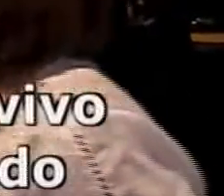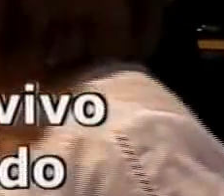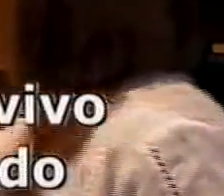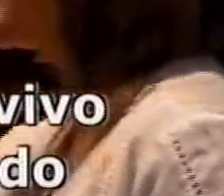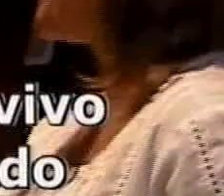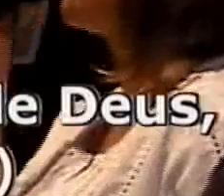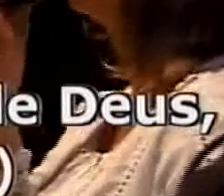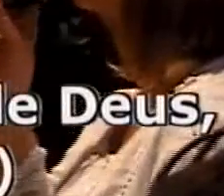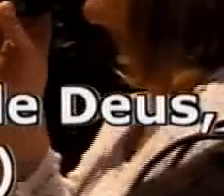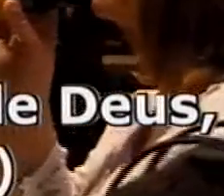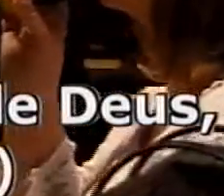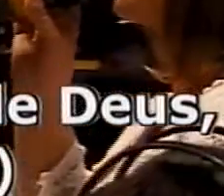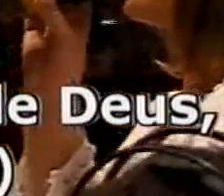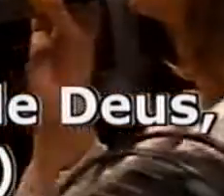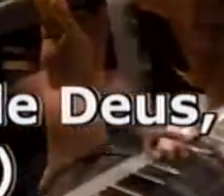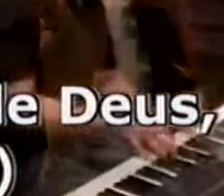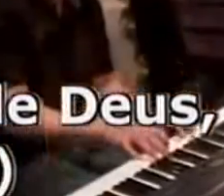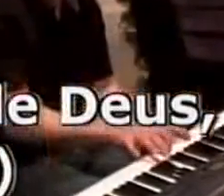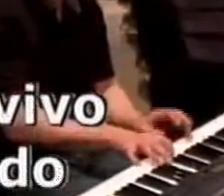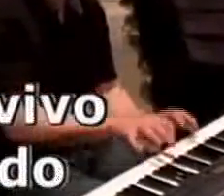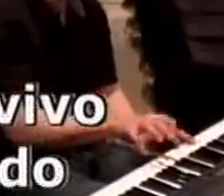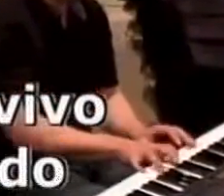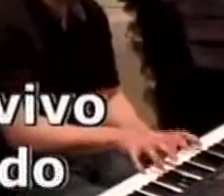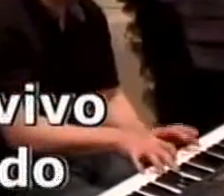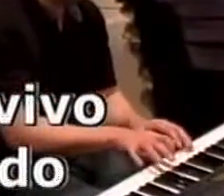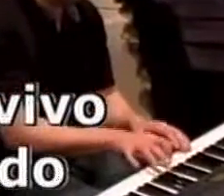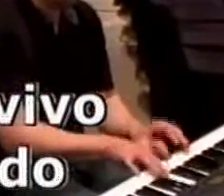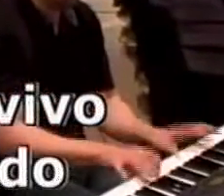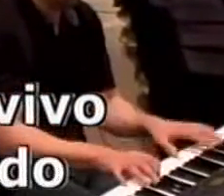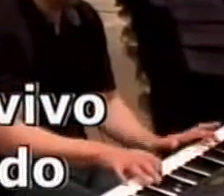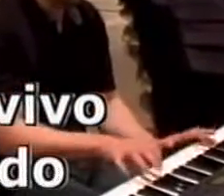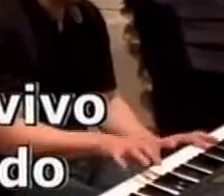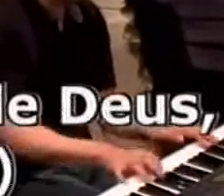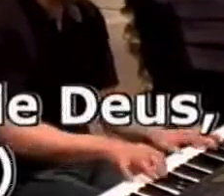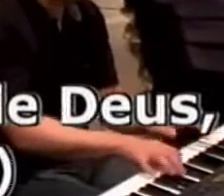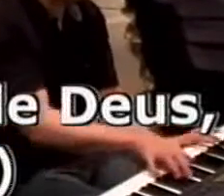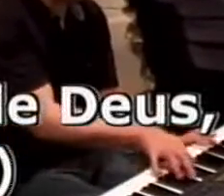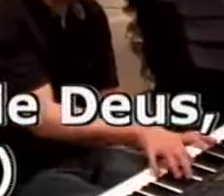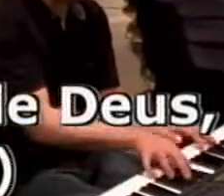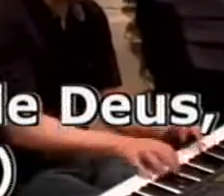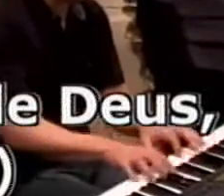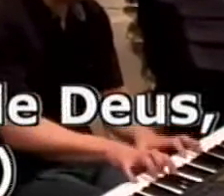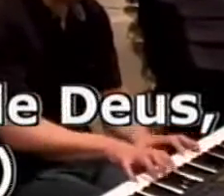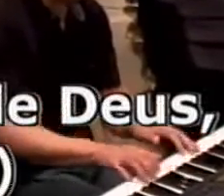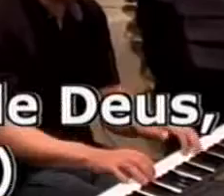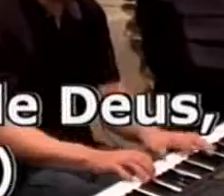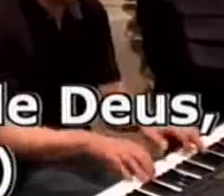que só vive segundo a vontade de Deus, que só vive segundo a vontade.